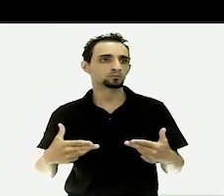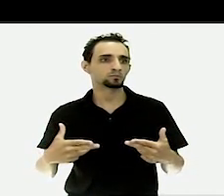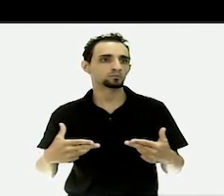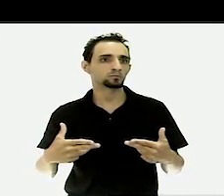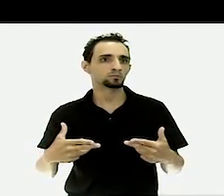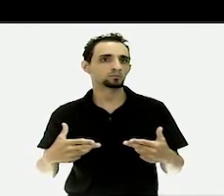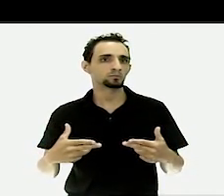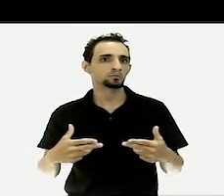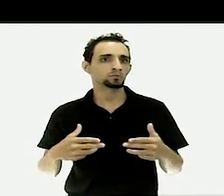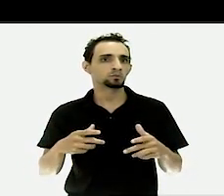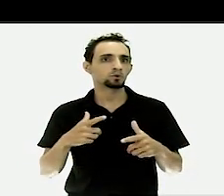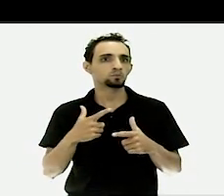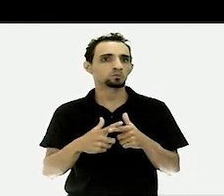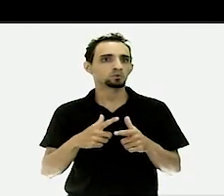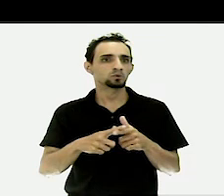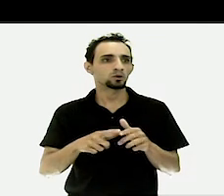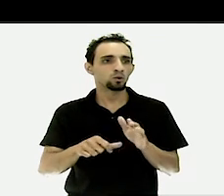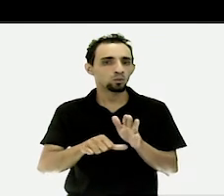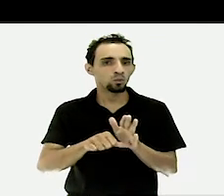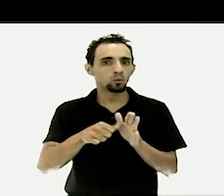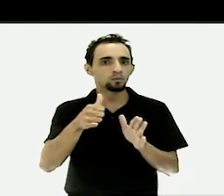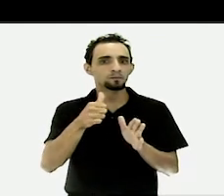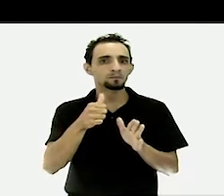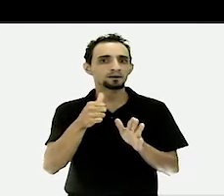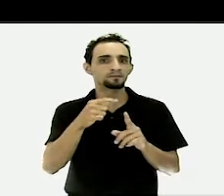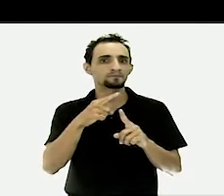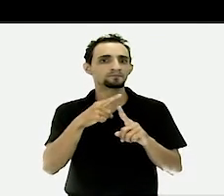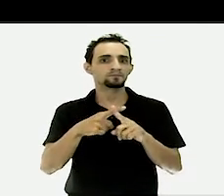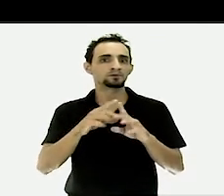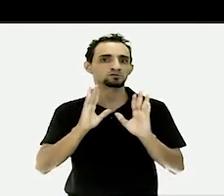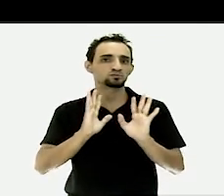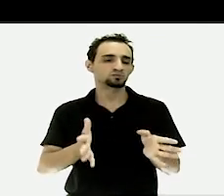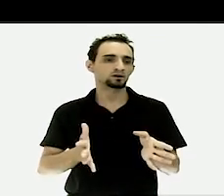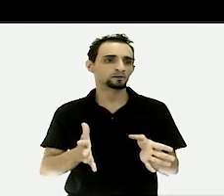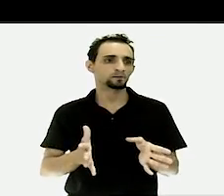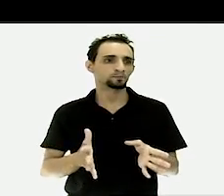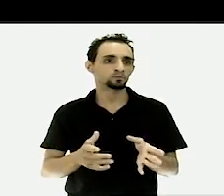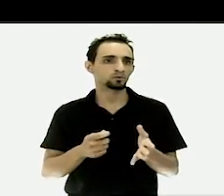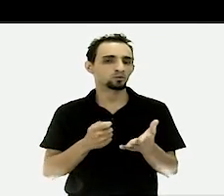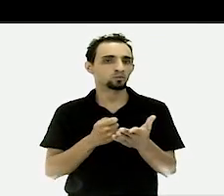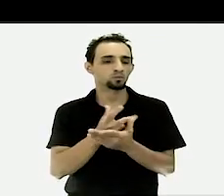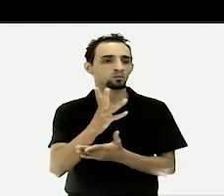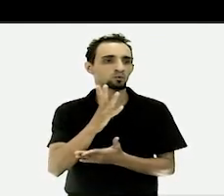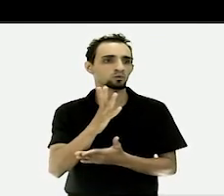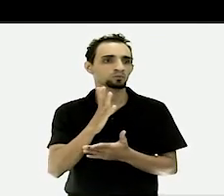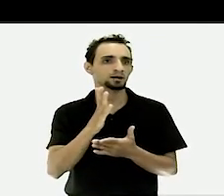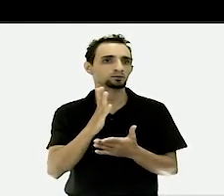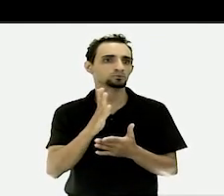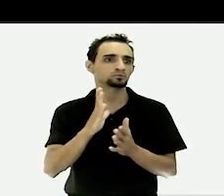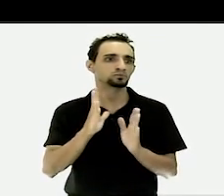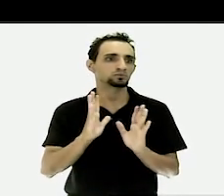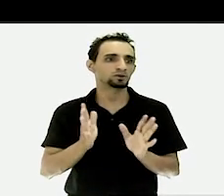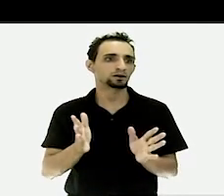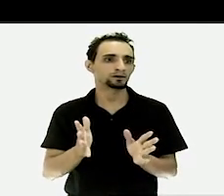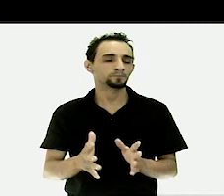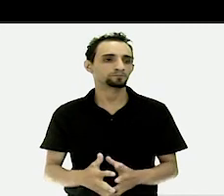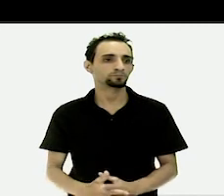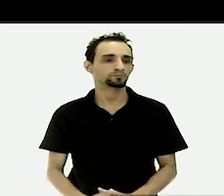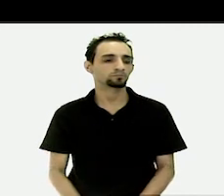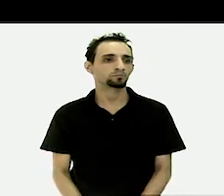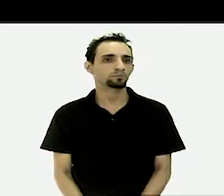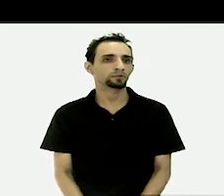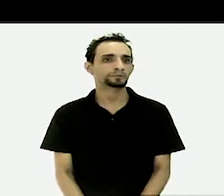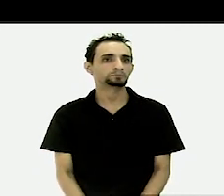Ultrassom também. É ultrassom, tomografia, sem e com contraste. Então, isso daí